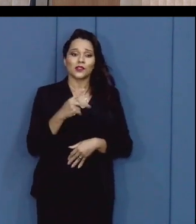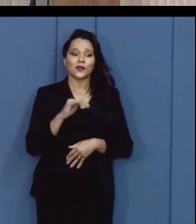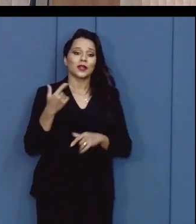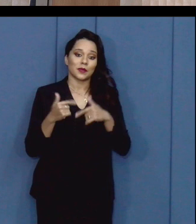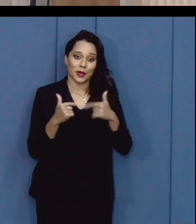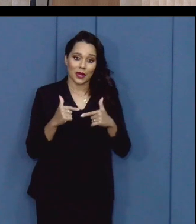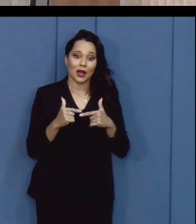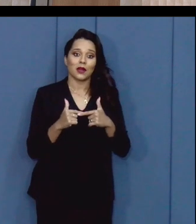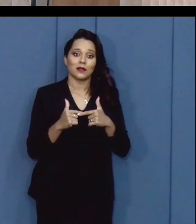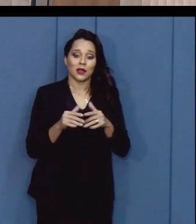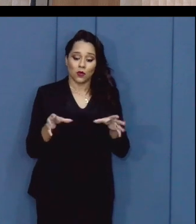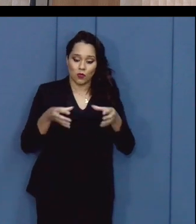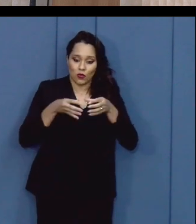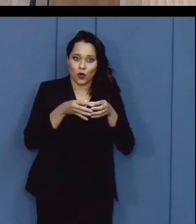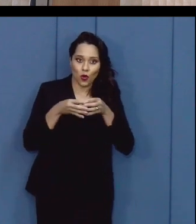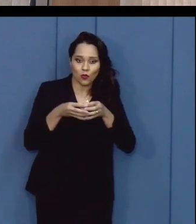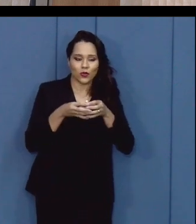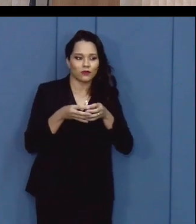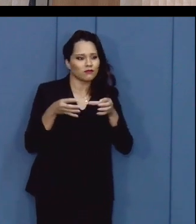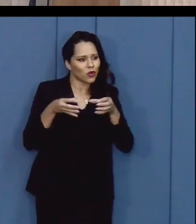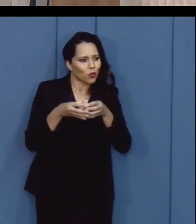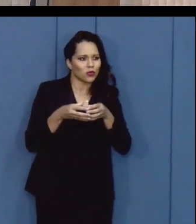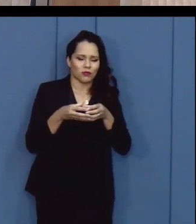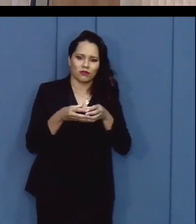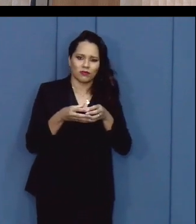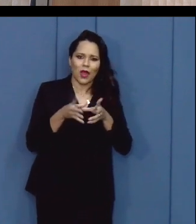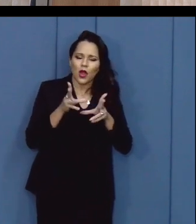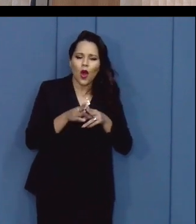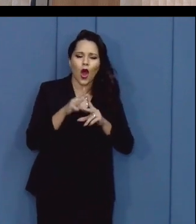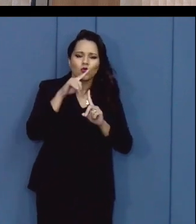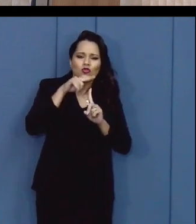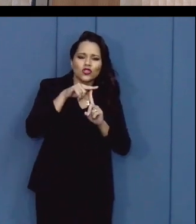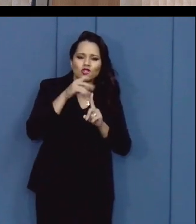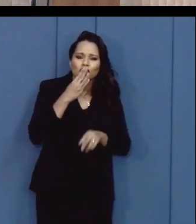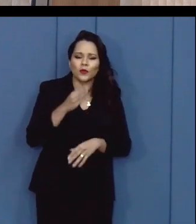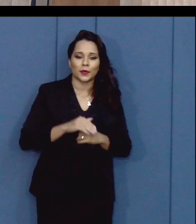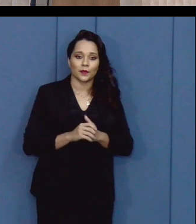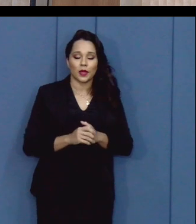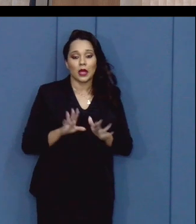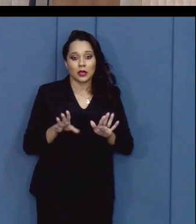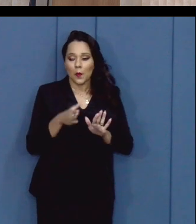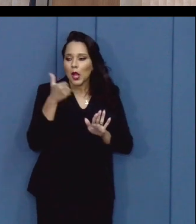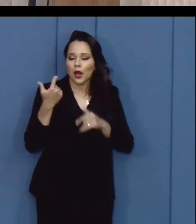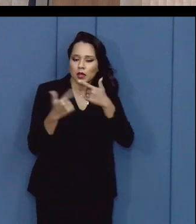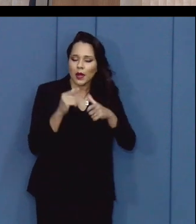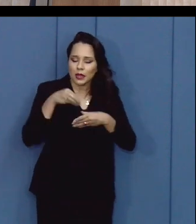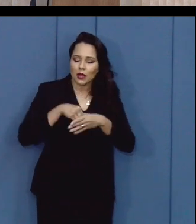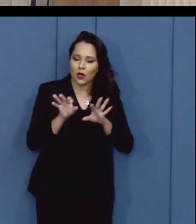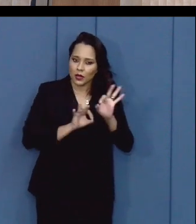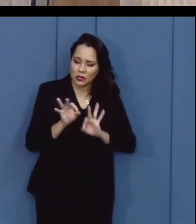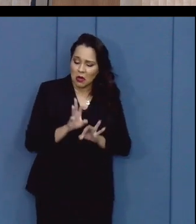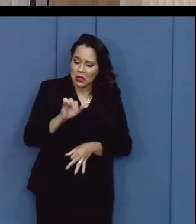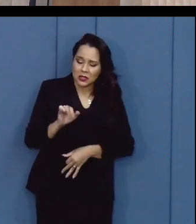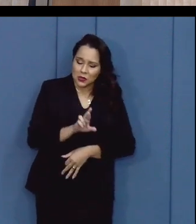vai trabalhar como teamwork. Então não há outra possibilidade da gente pensar em aprimorar o trabalho dentro da